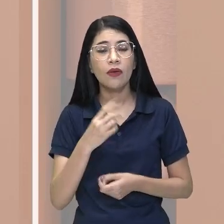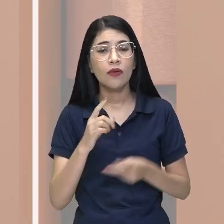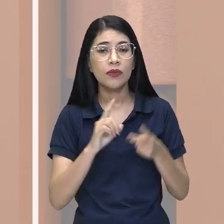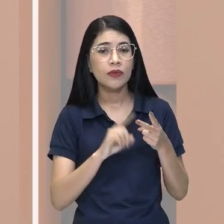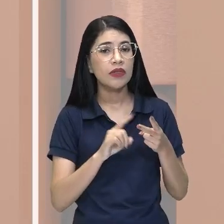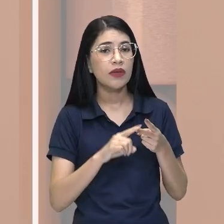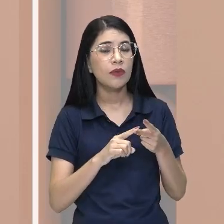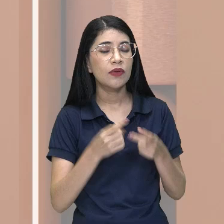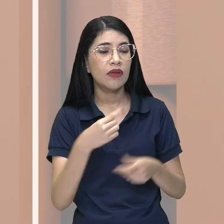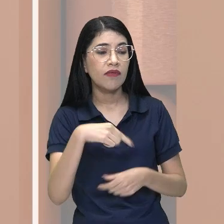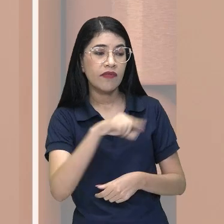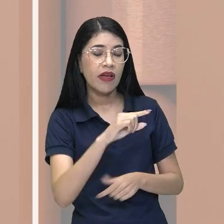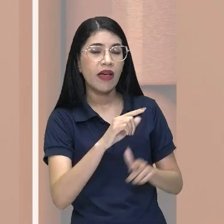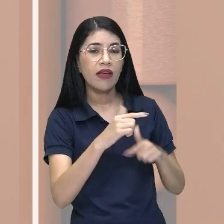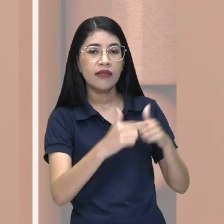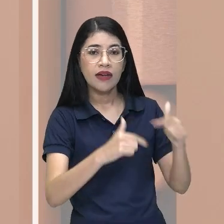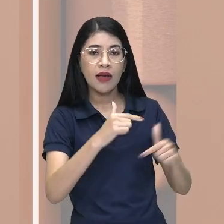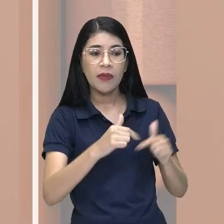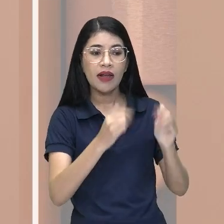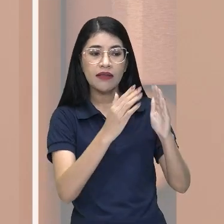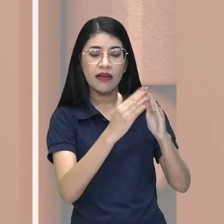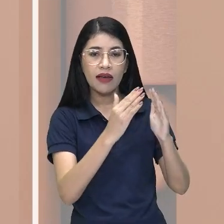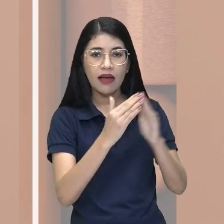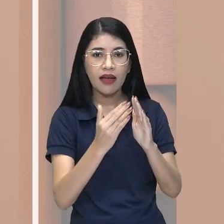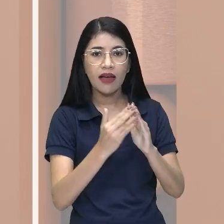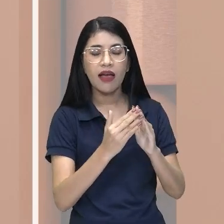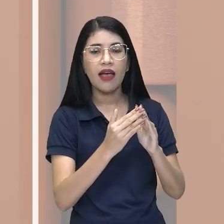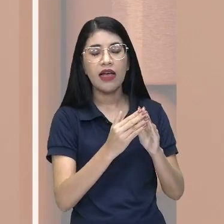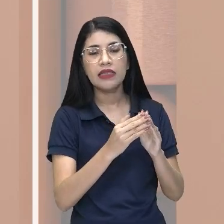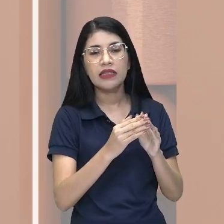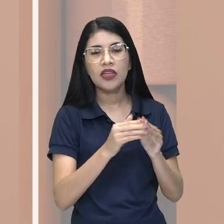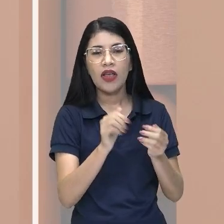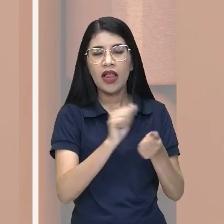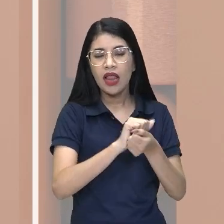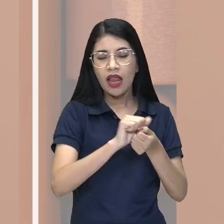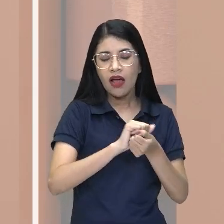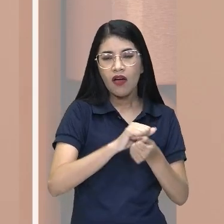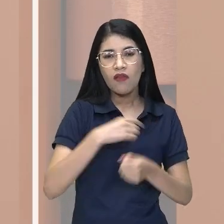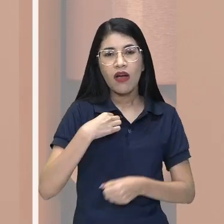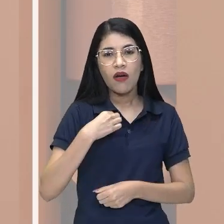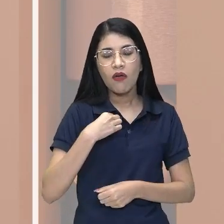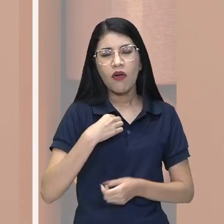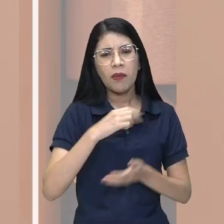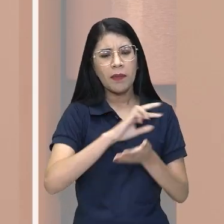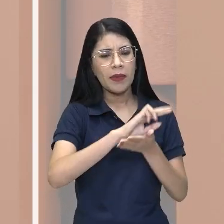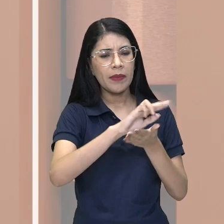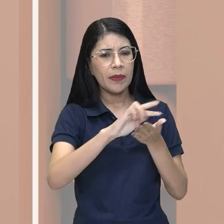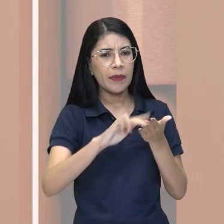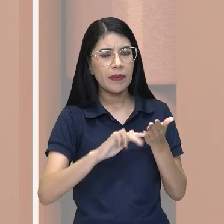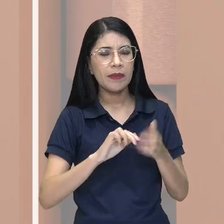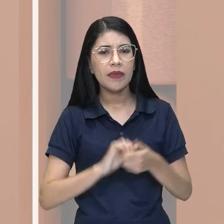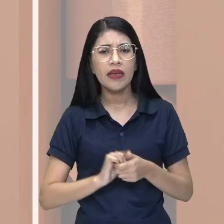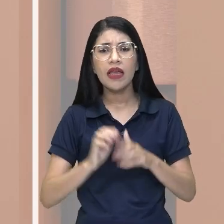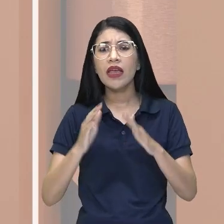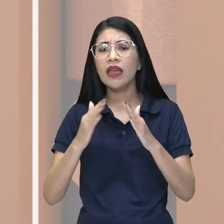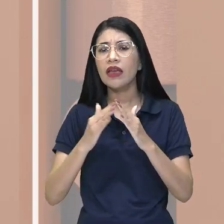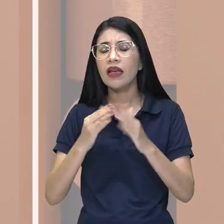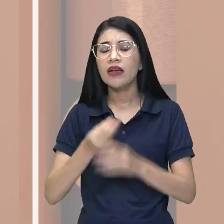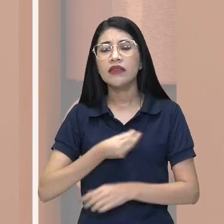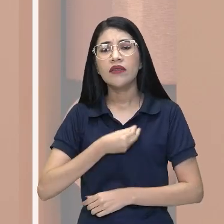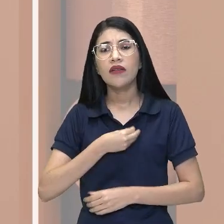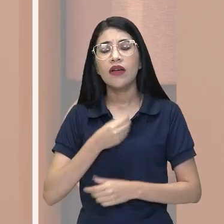ele ia trabalhar como doméstico, né, como lavadeiras. Então é essa a situação. E morar onde?